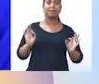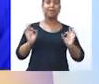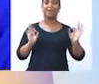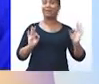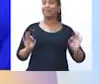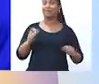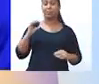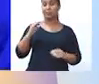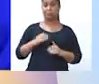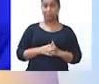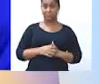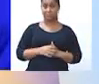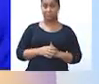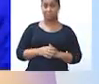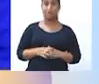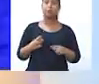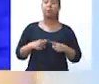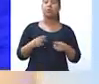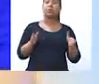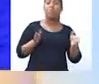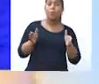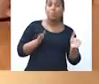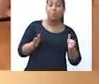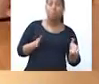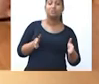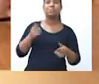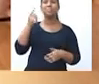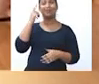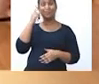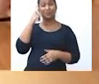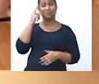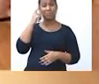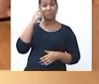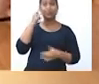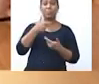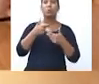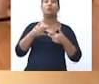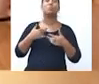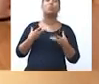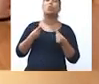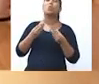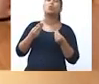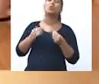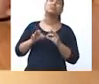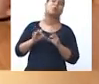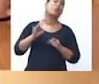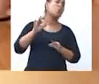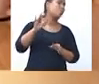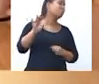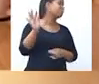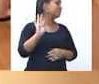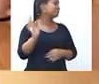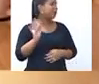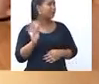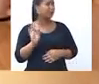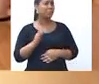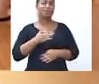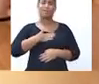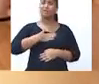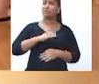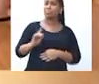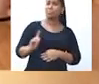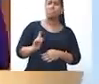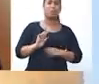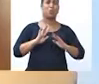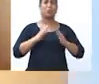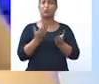ciência. Porque entendi. O acesso, eles estão pensando assim... Algo muito distante. Muito distante, faculdade, não gosto nem de estudar,